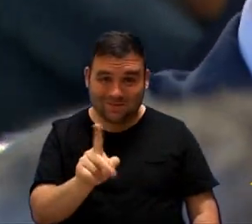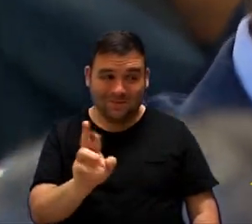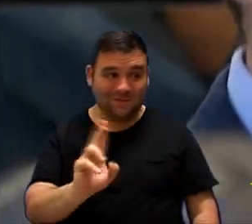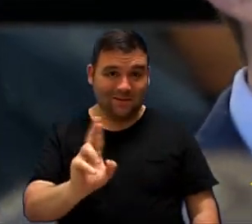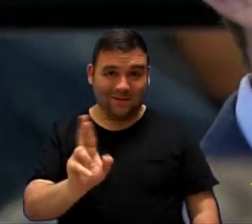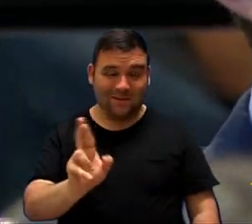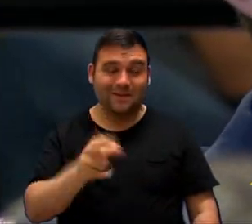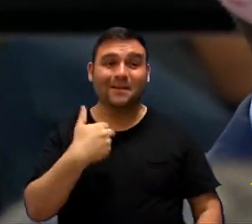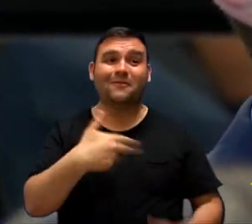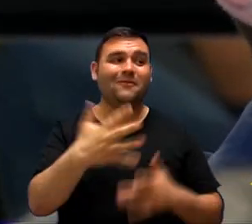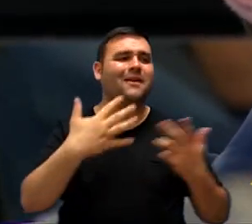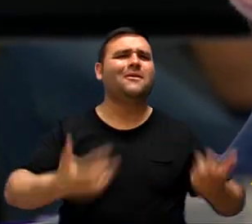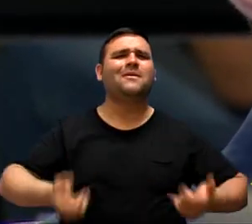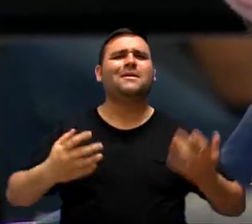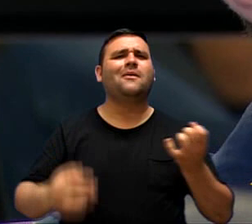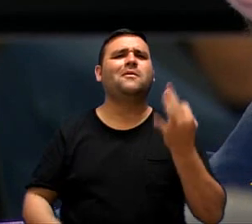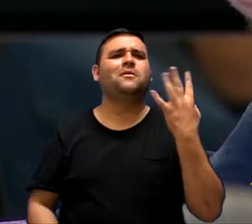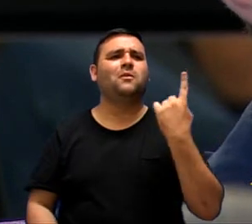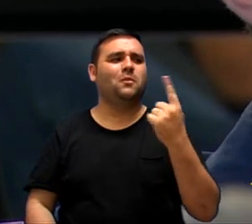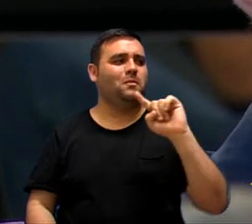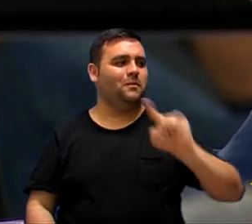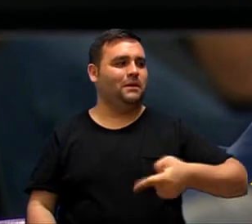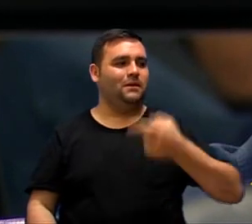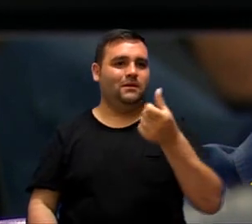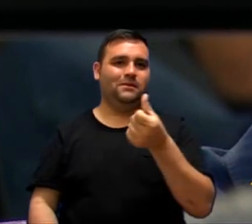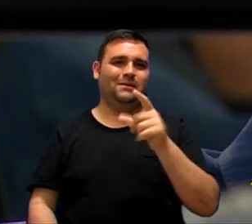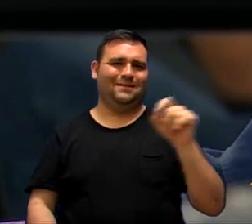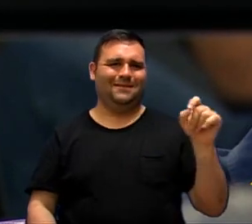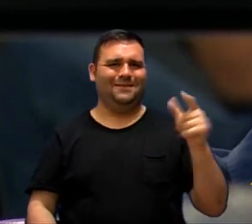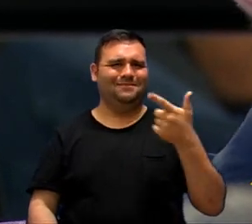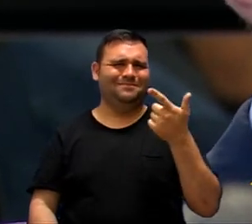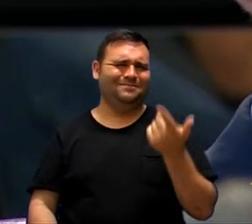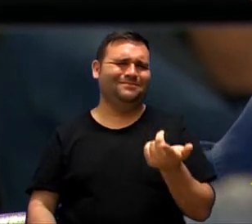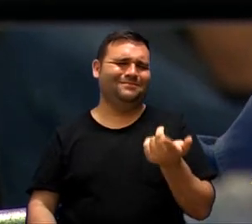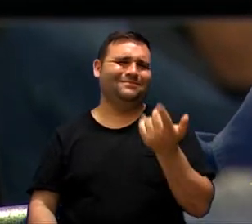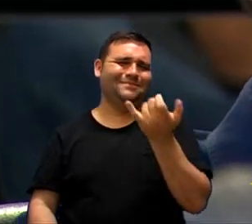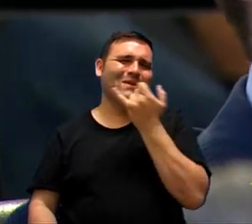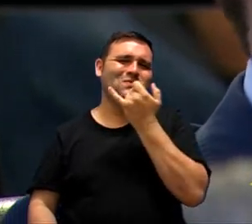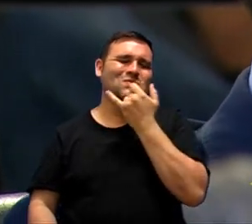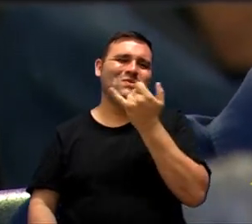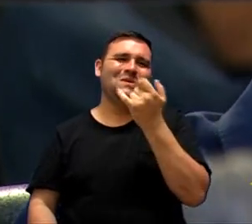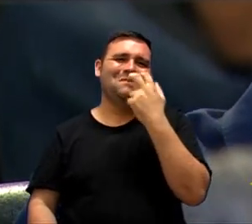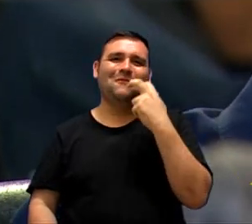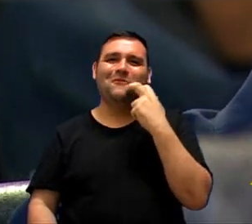6 mil reais... E vai gastar quanto? 1 milhão e 600. Presidente, com todo respeito,